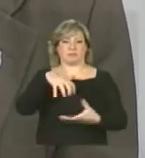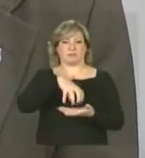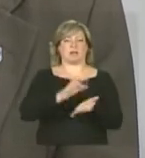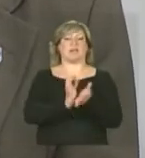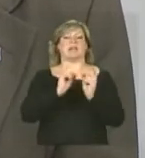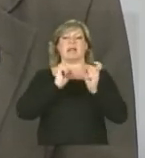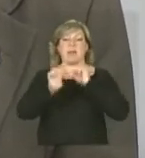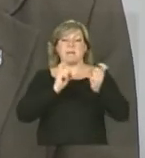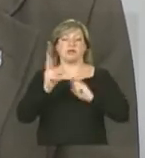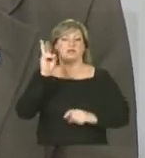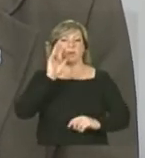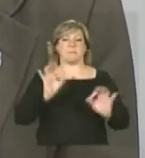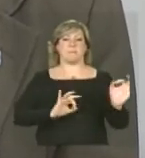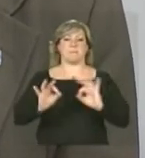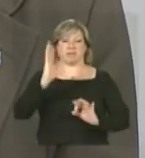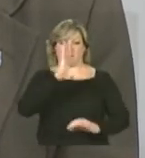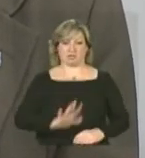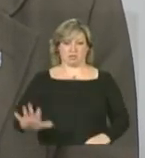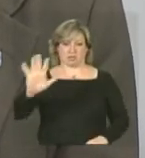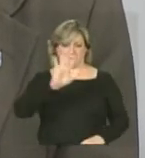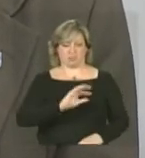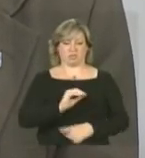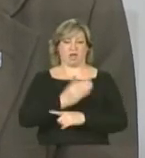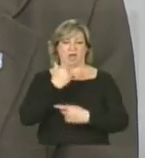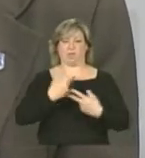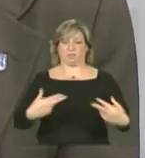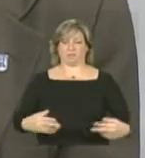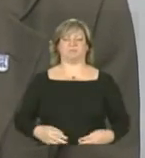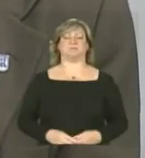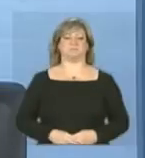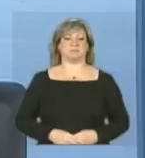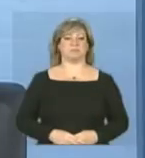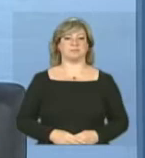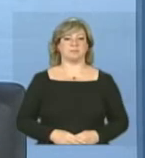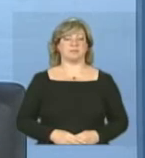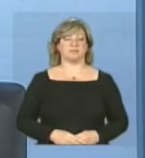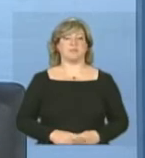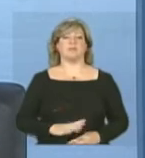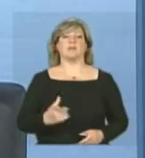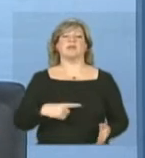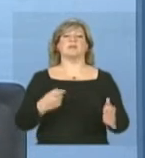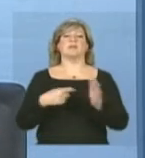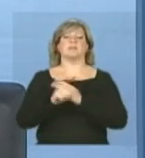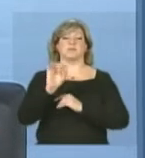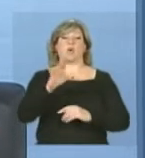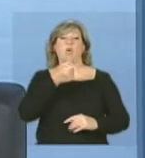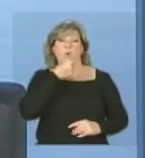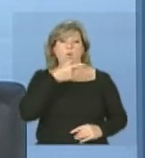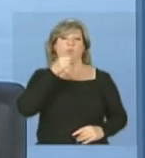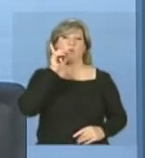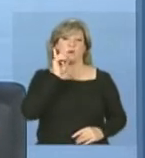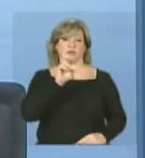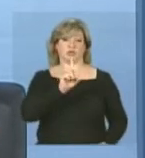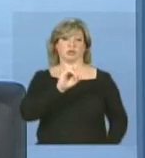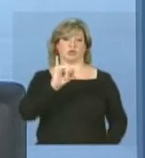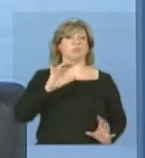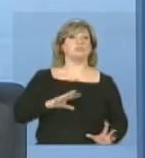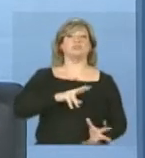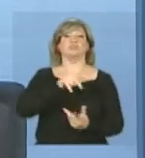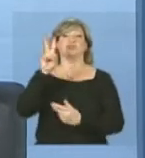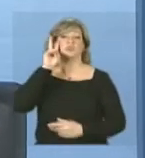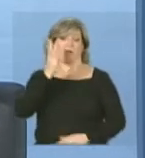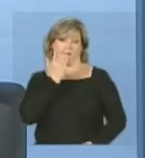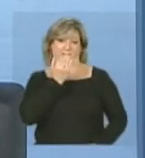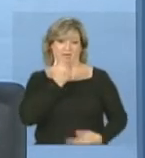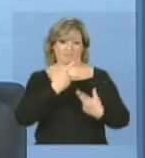debater o Plano Nacional de Segurança Alimentar e Nutricional. E só salientando, é importante porque ontem, que foi o Dia Mundial da Alimentação,